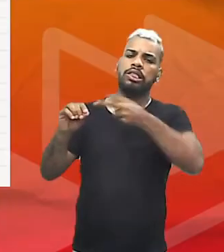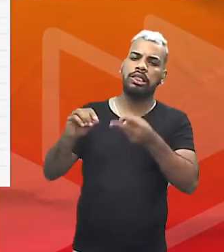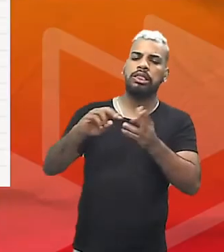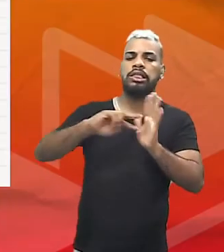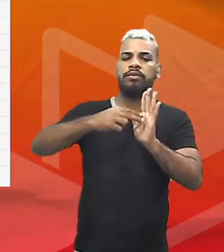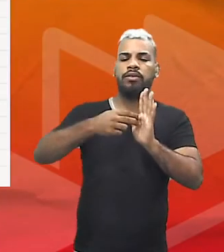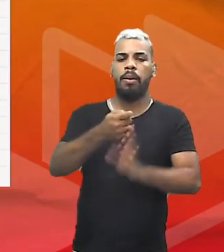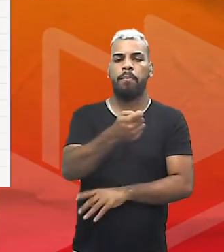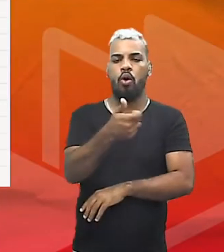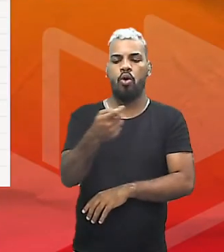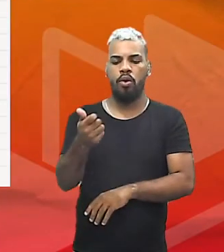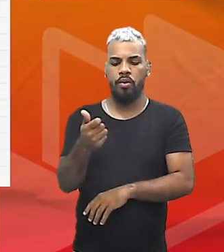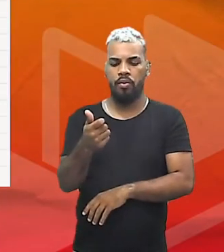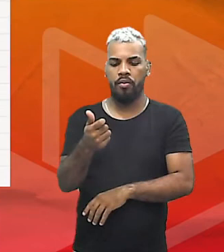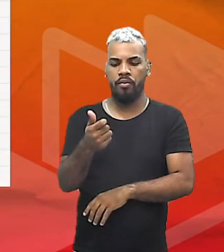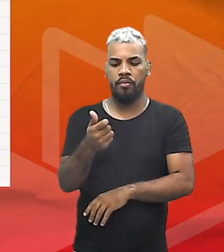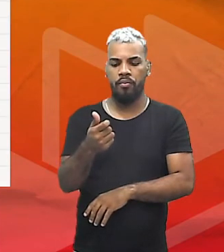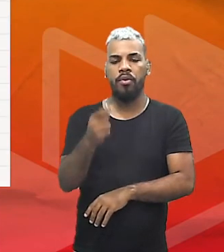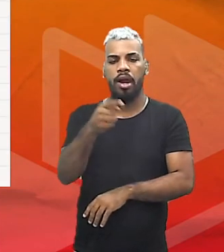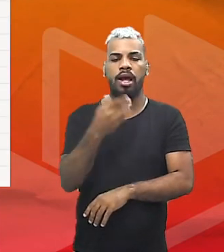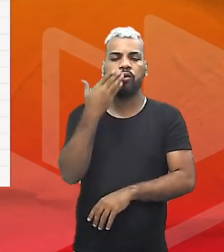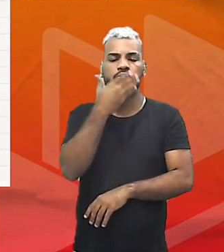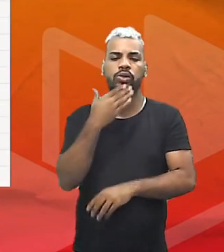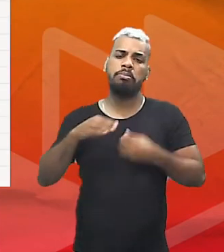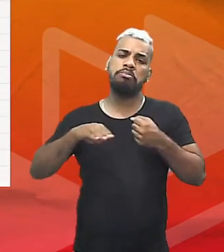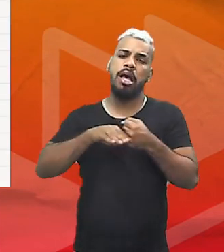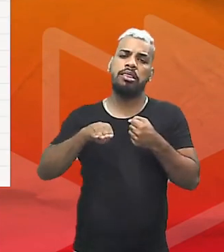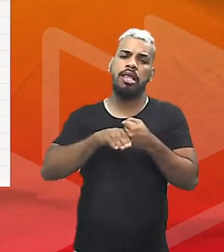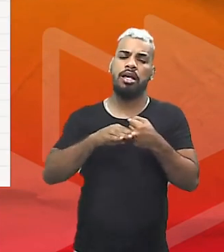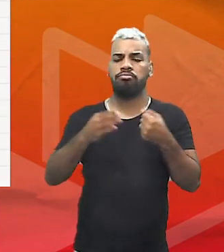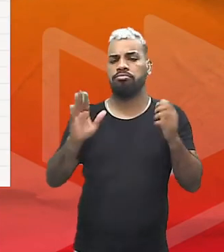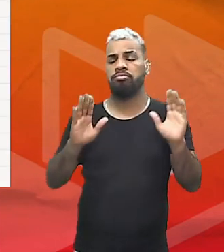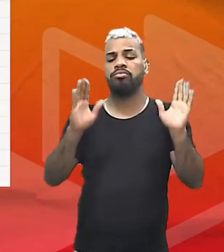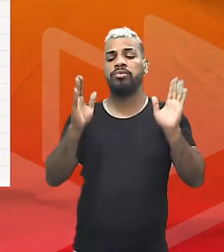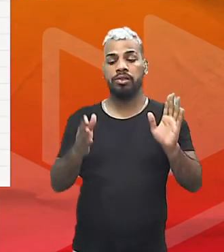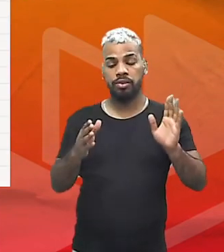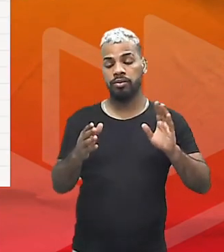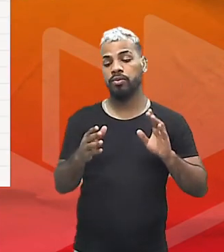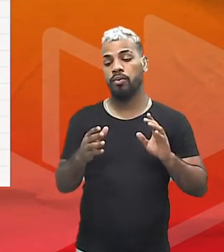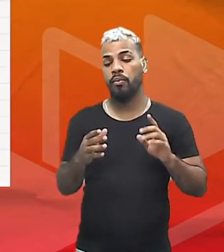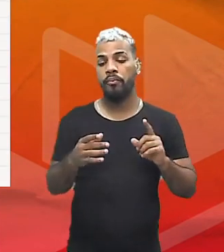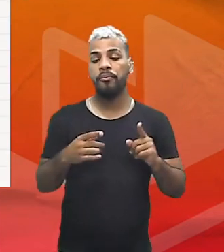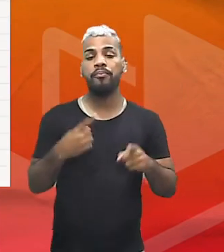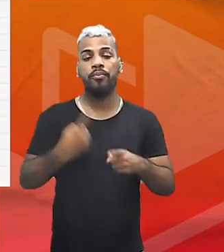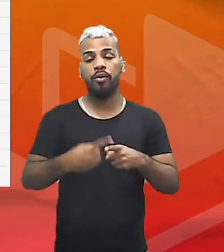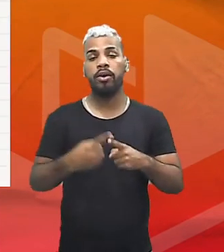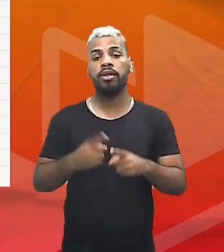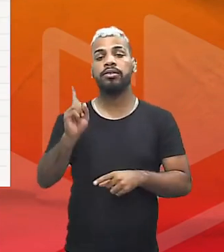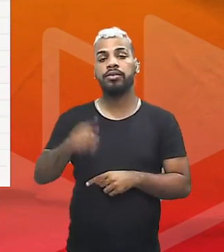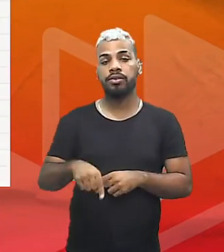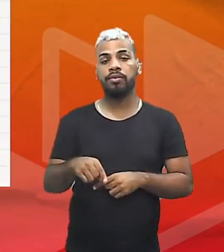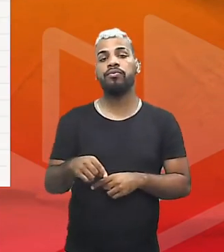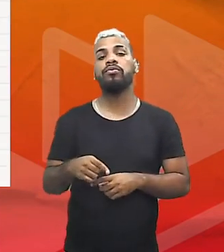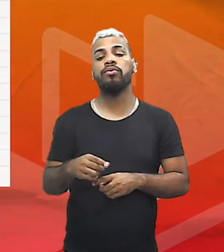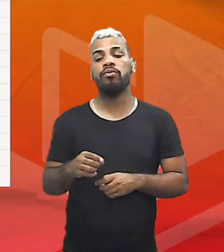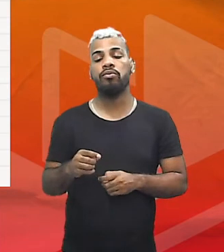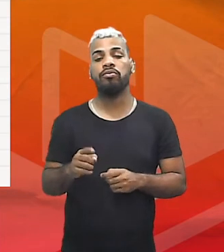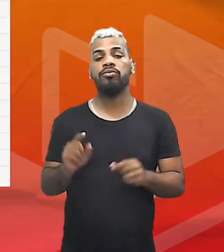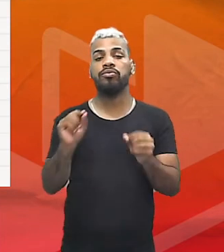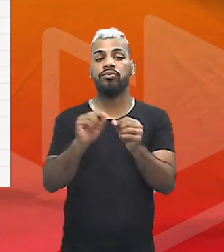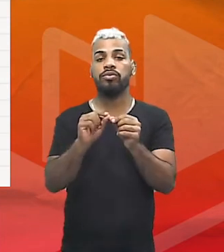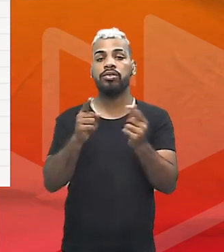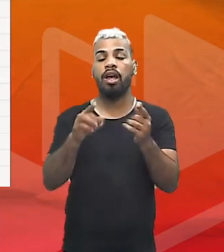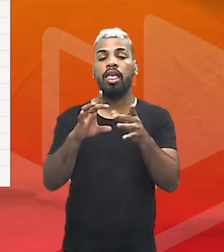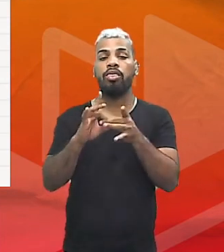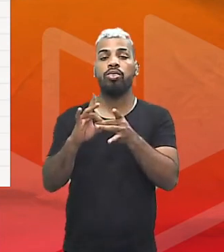eles são os açúcares intermediários de tamanho intermediário porque porque eles são formados pela união